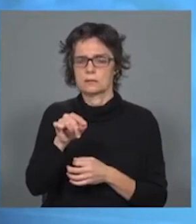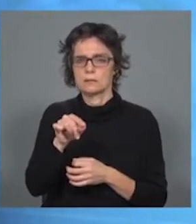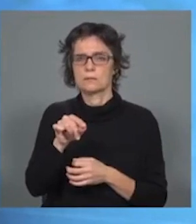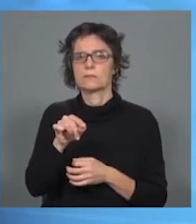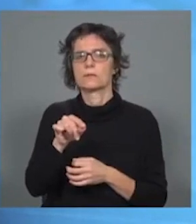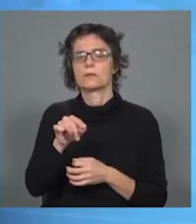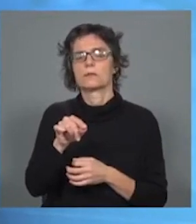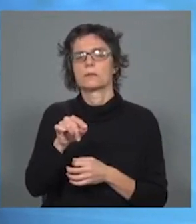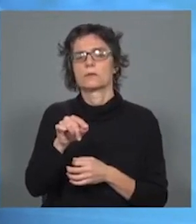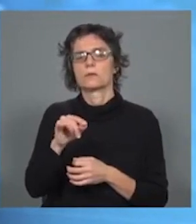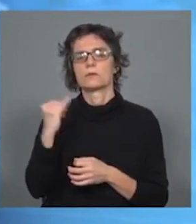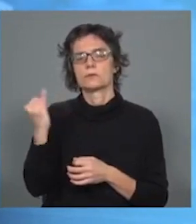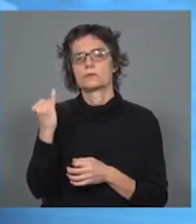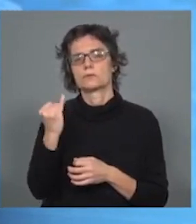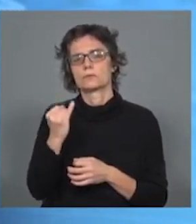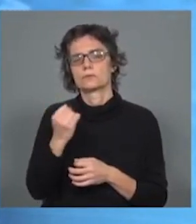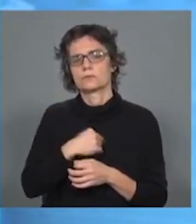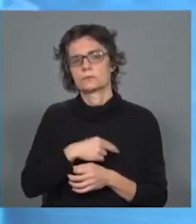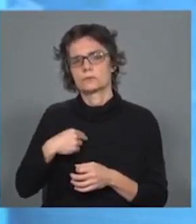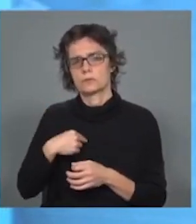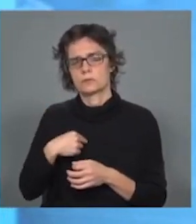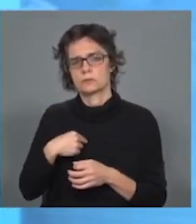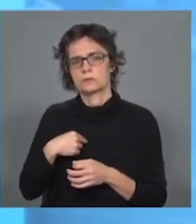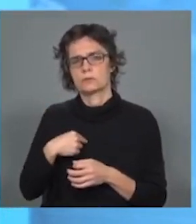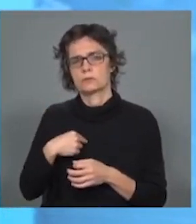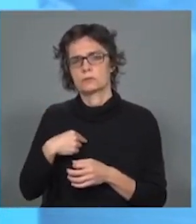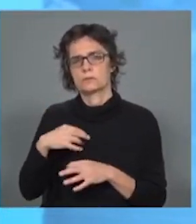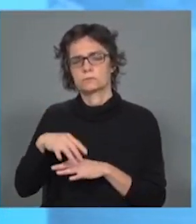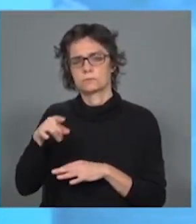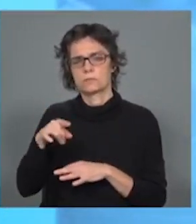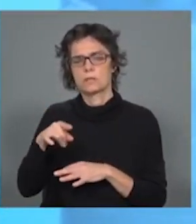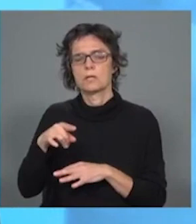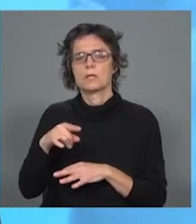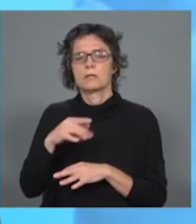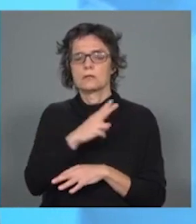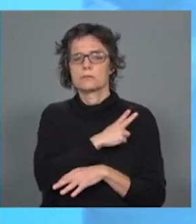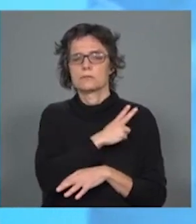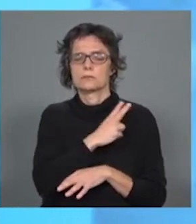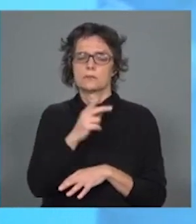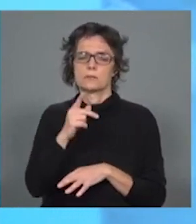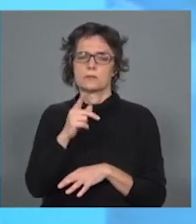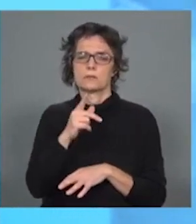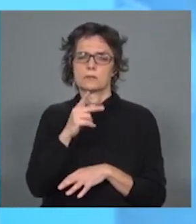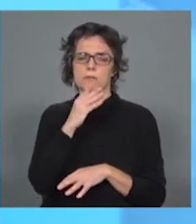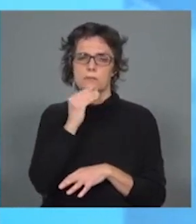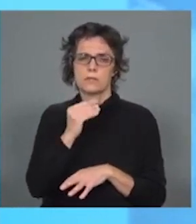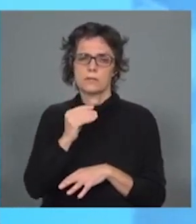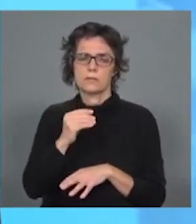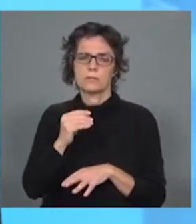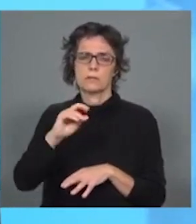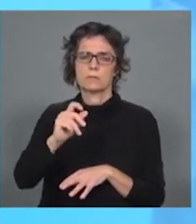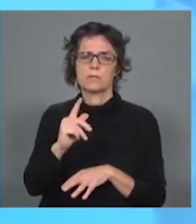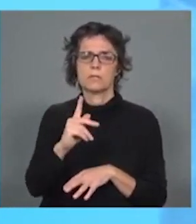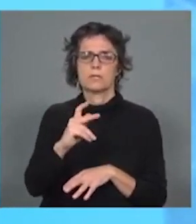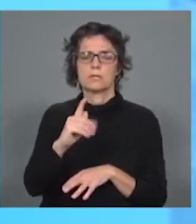Institute Studies, na Universidade Hebraica de Jerusalém, e eles já há